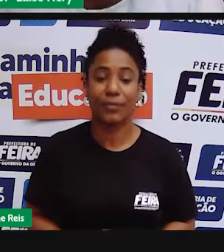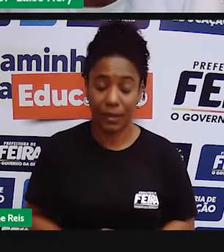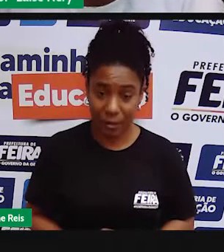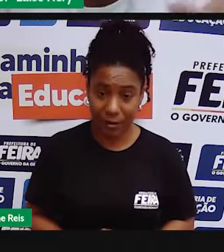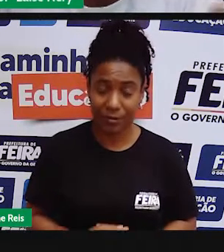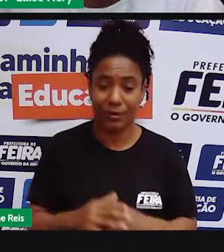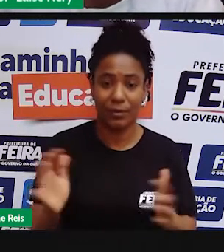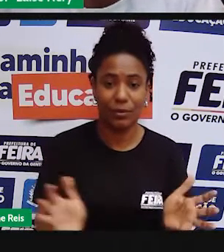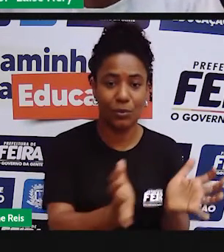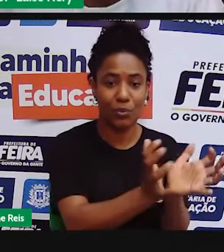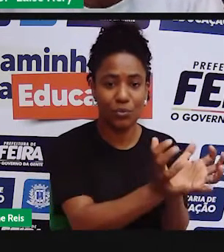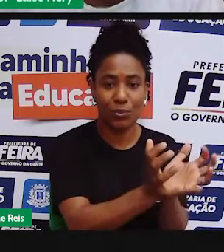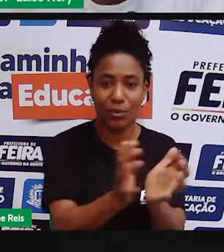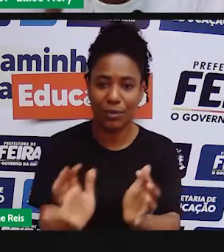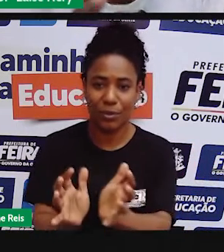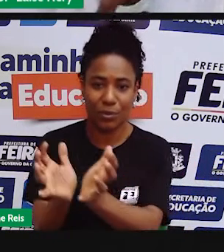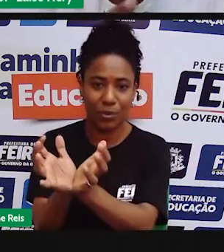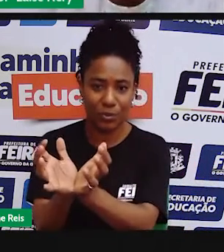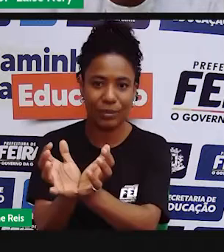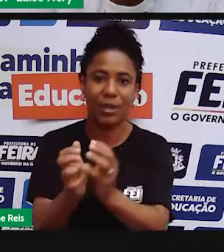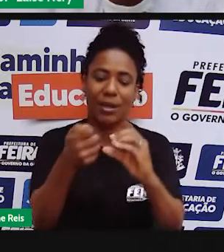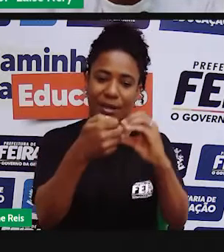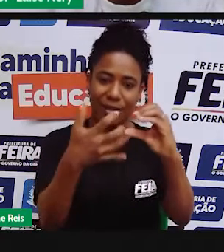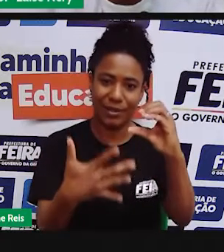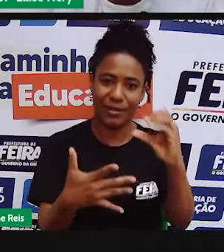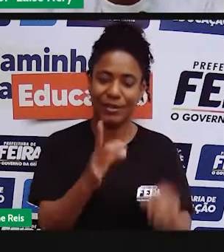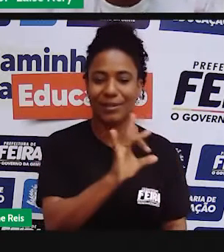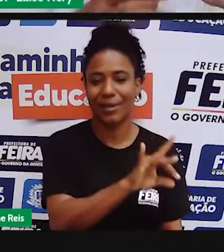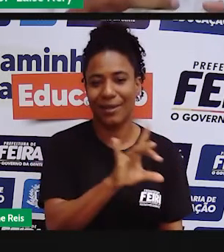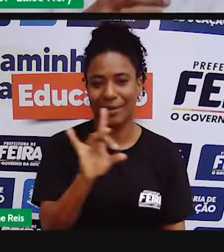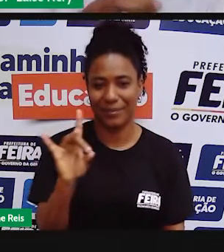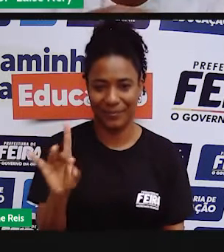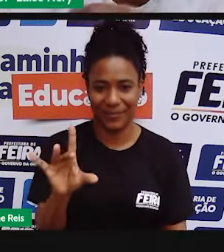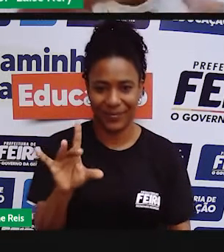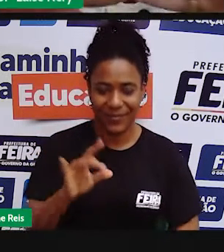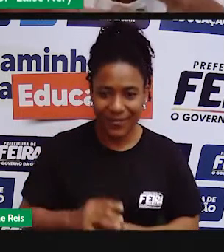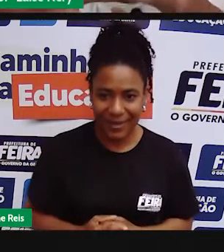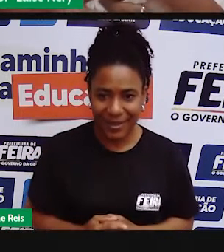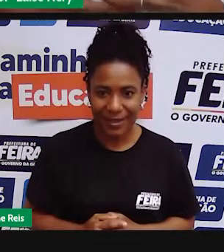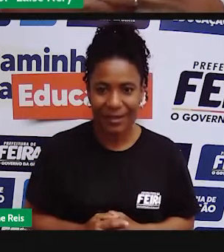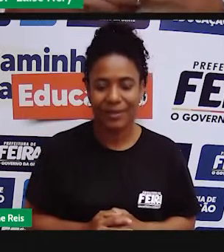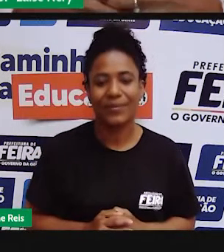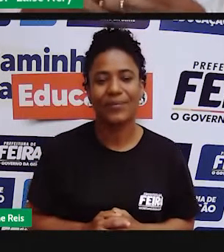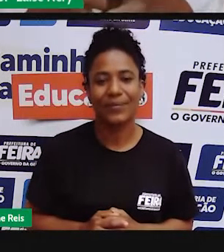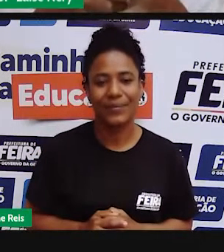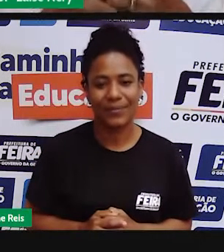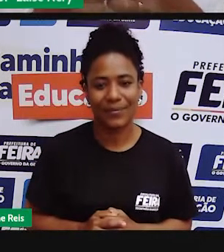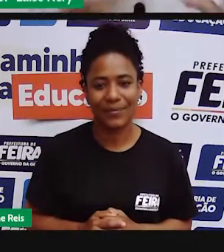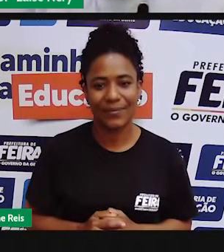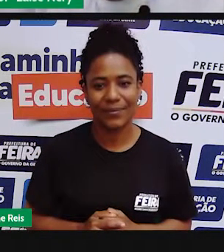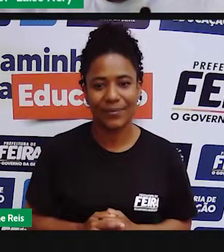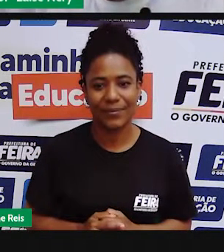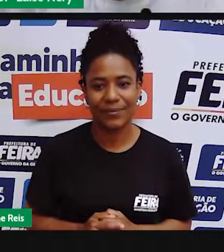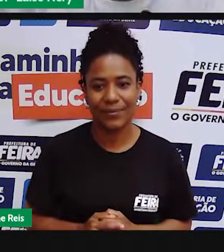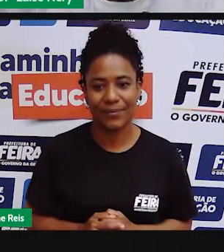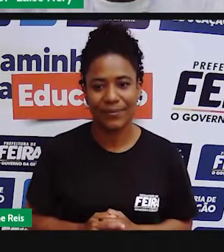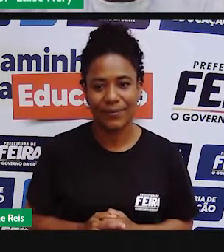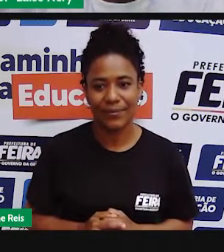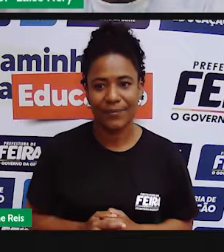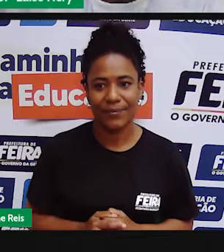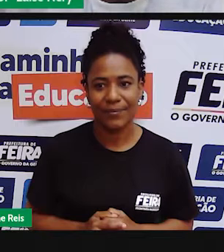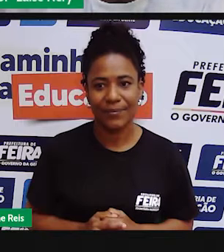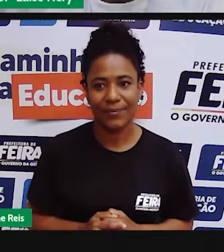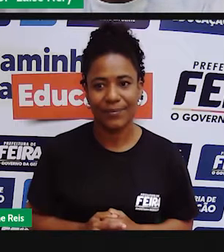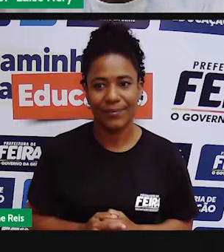E aí são constituídos os biomas, de acordo com as suas próprias características da fauna e da flora. Eles ficam bem encaixadinhos.